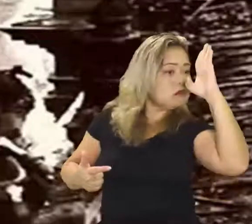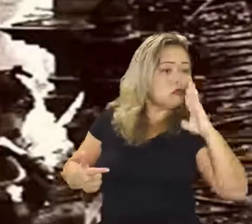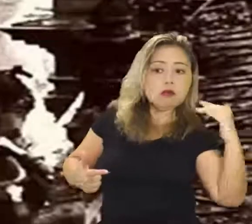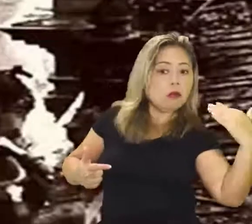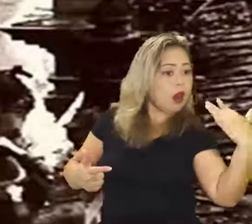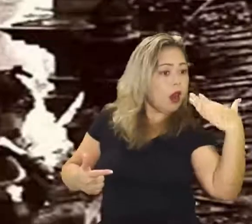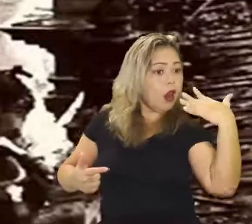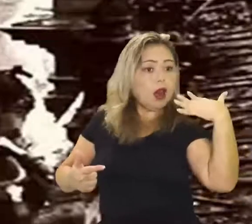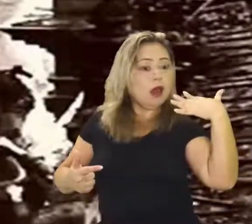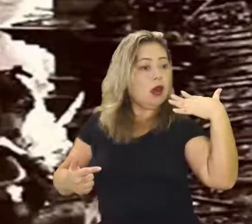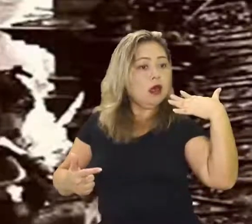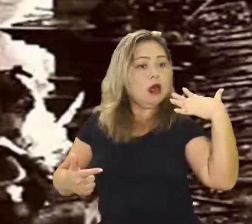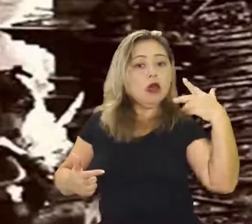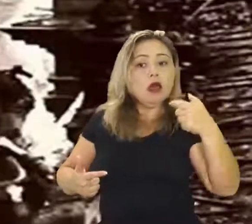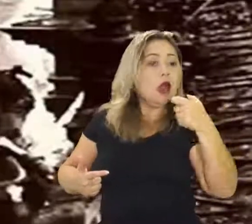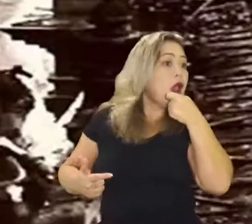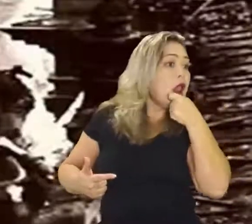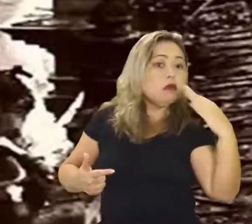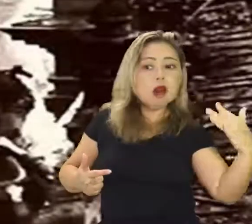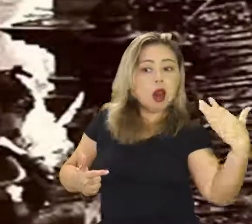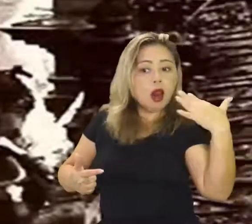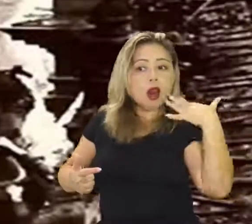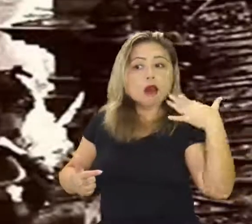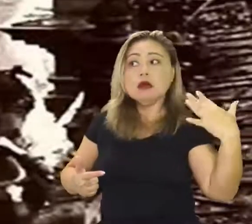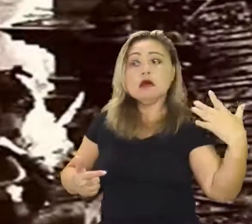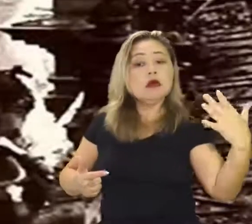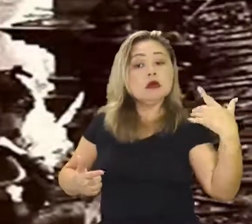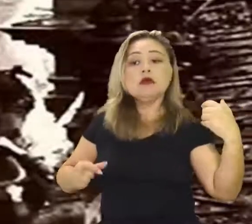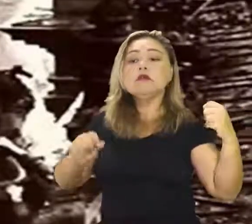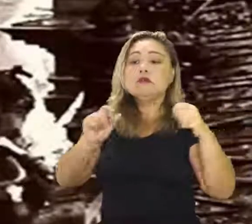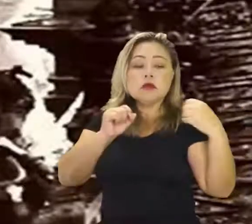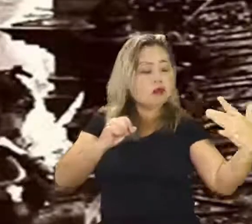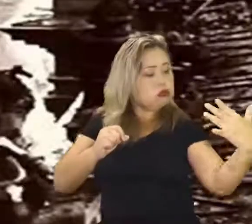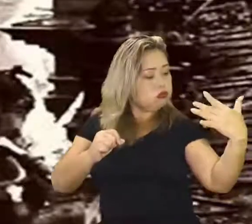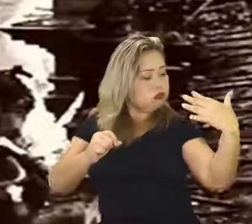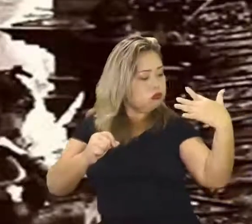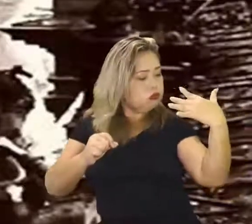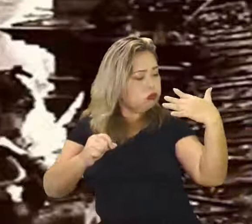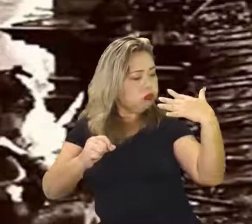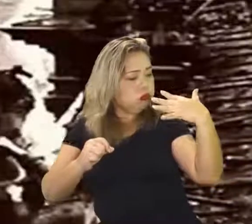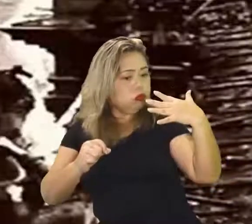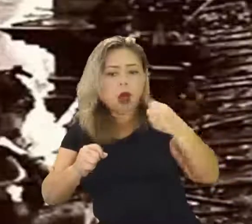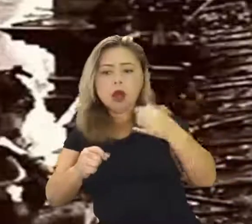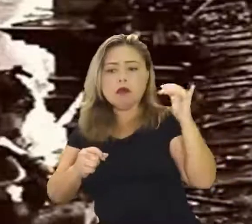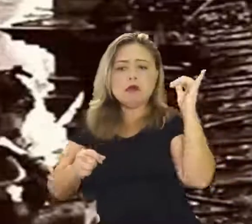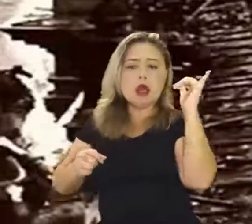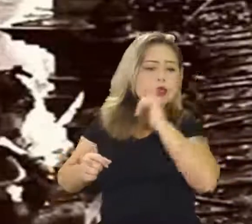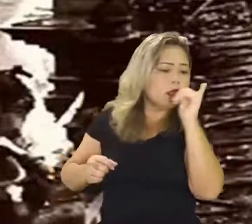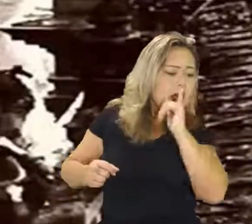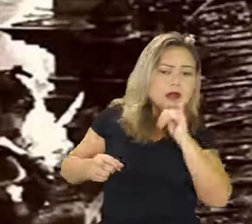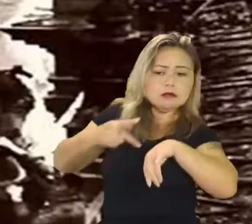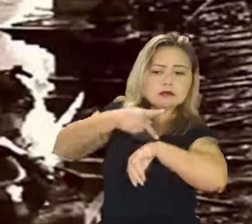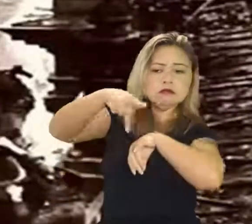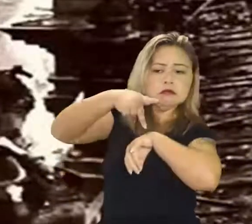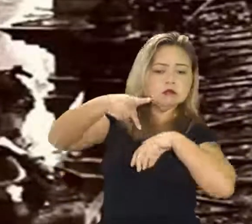brasileiros, os ingleses estavam também invadindo, tomando a Itália, tomando